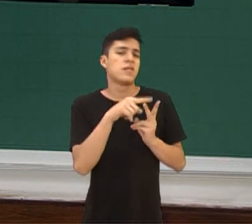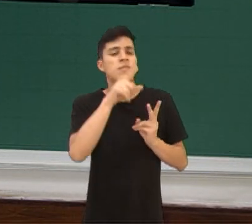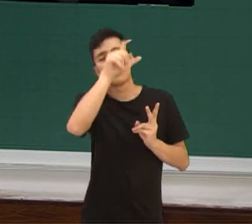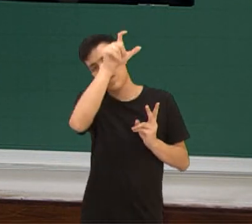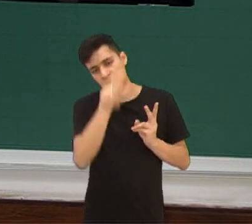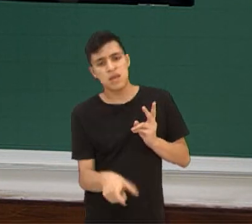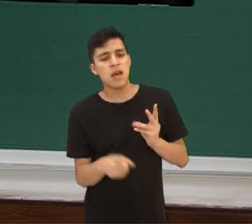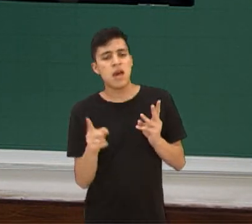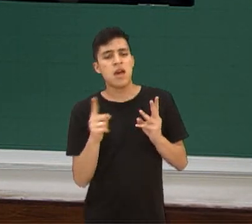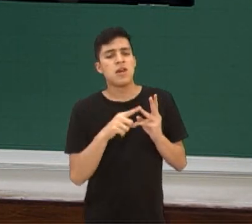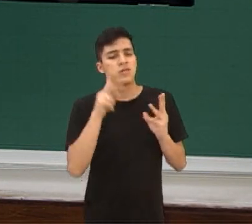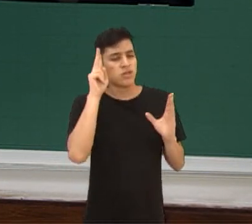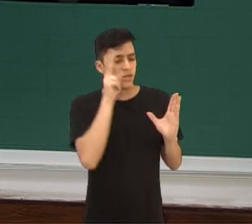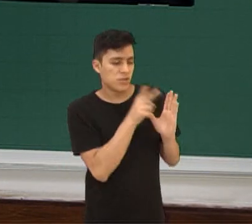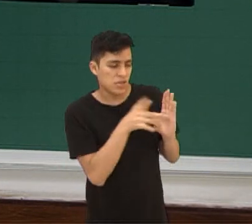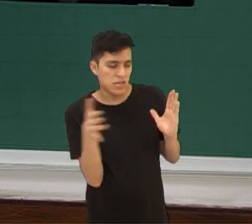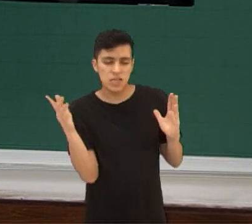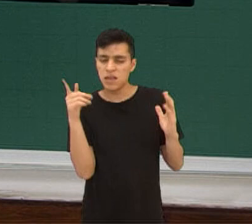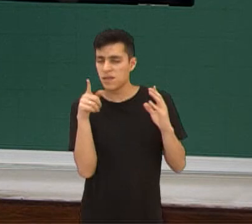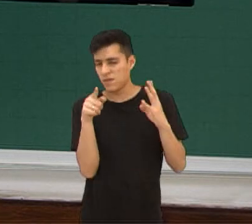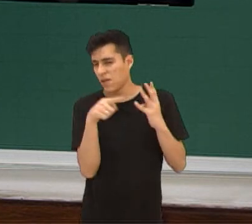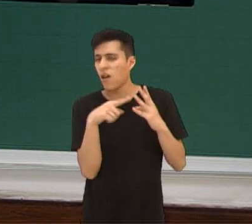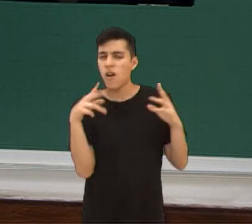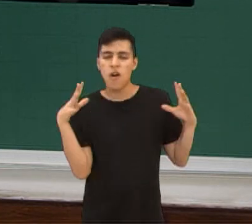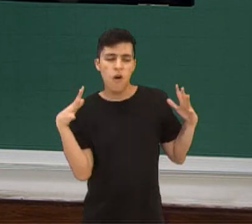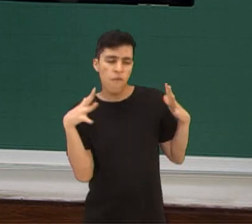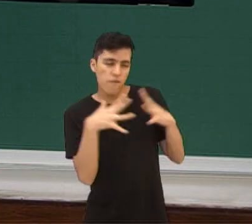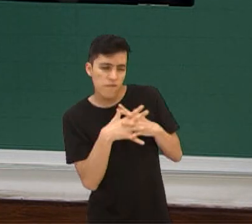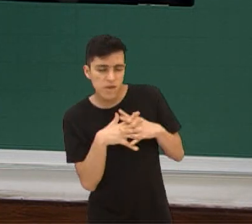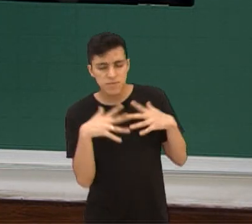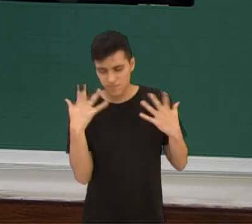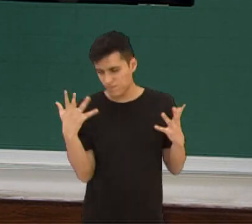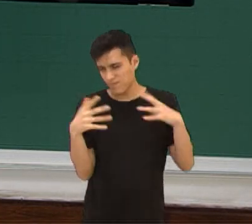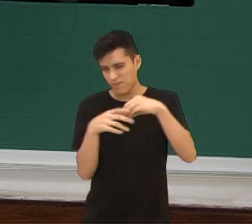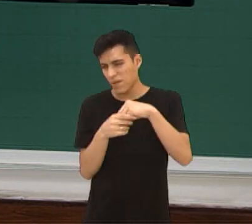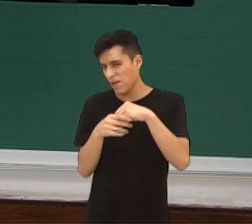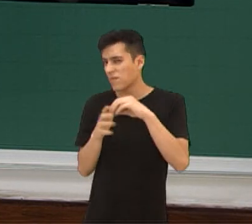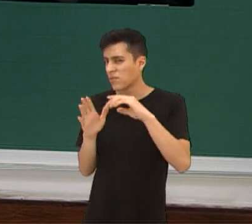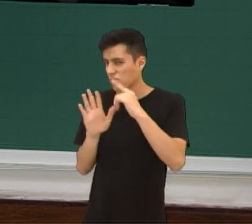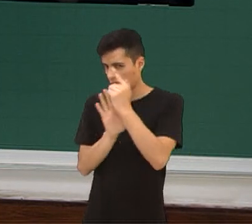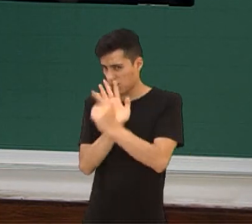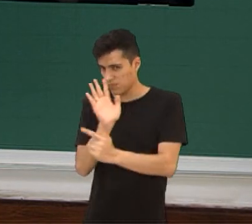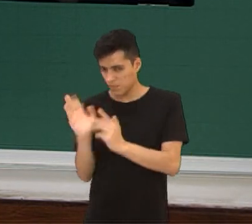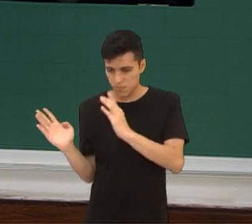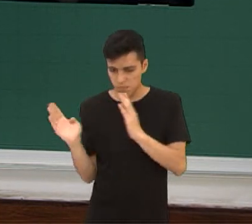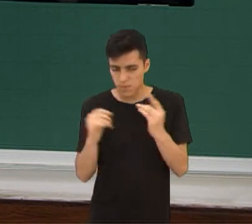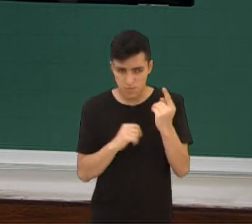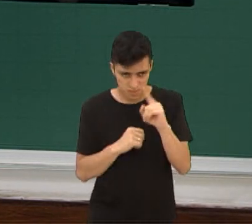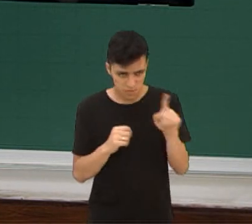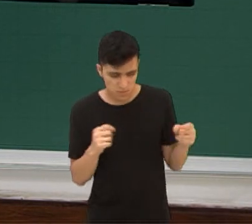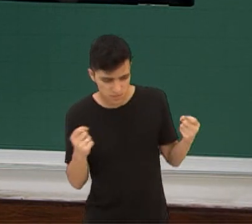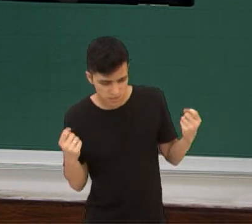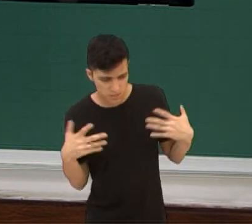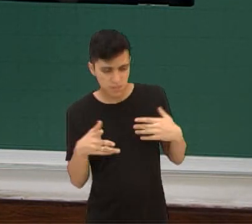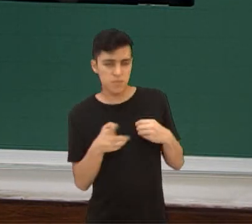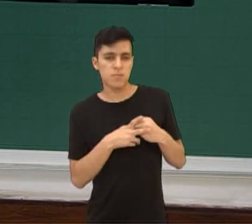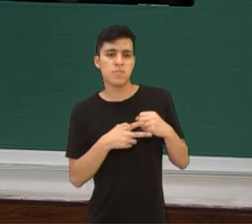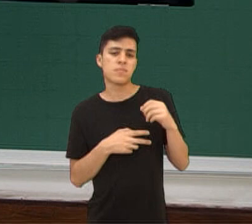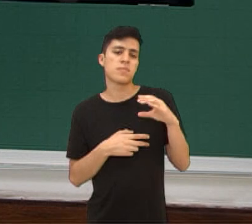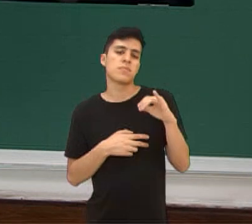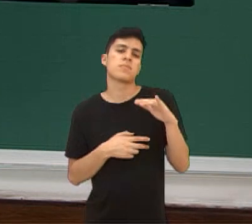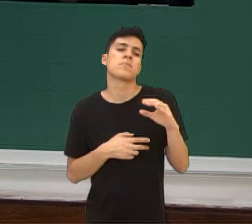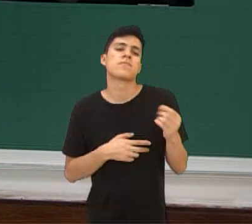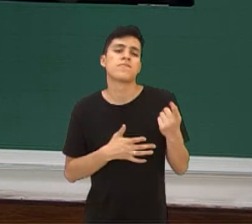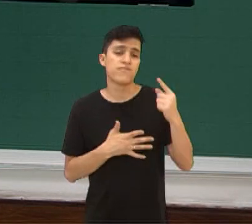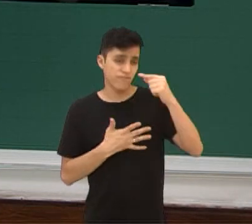conflito, né? Enfim, os elementos que a narrativa representa. E, por último, nós repassamos os verbos de cambio. Poner-se,